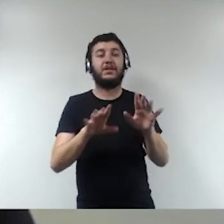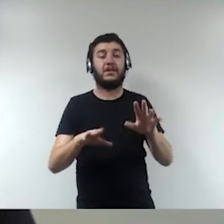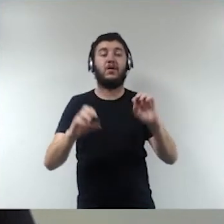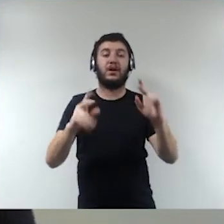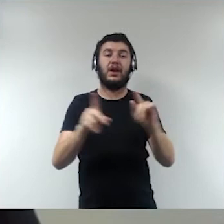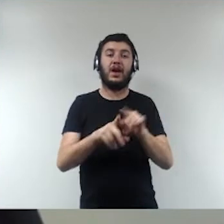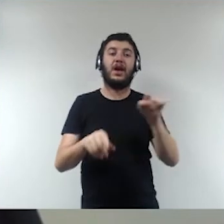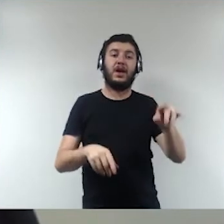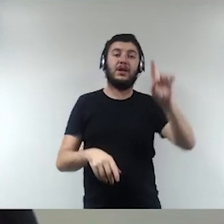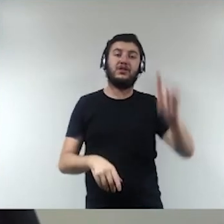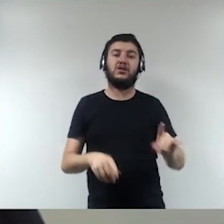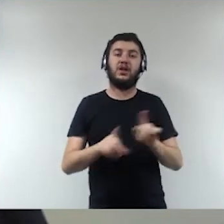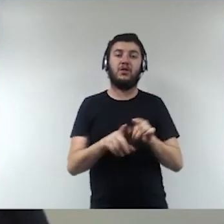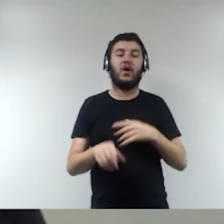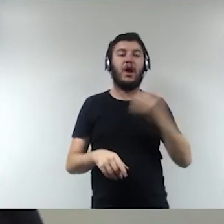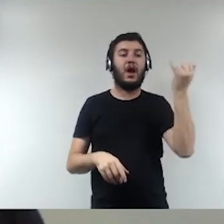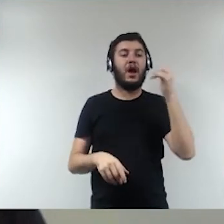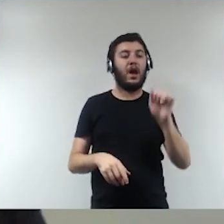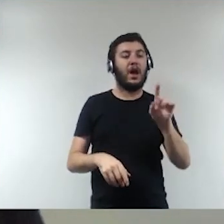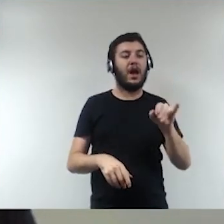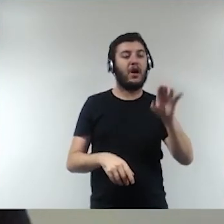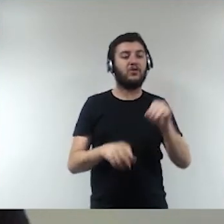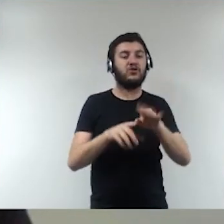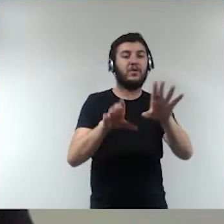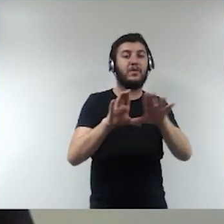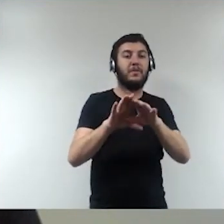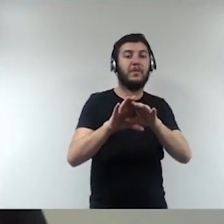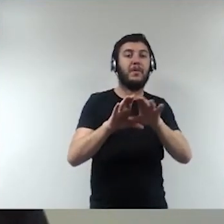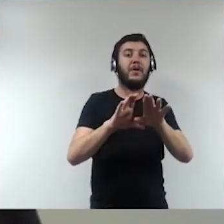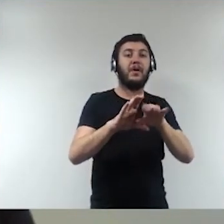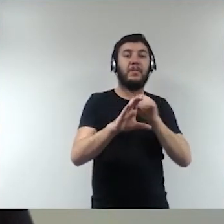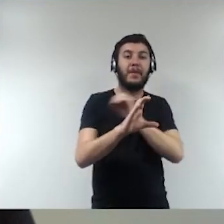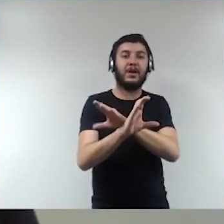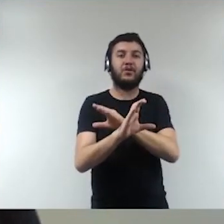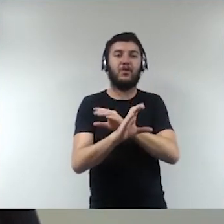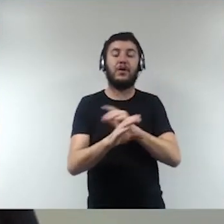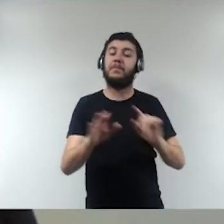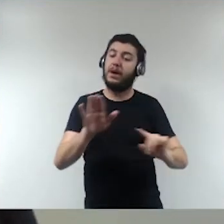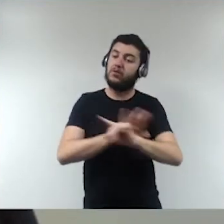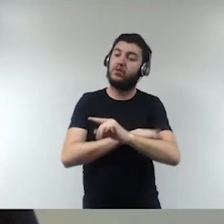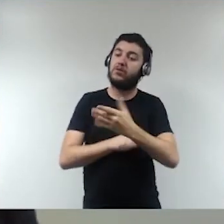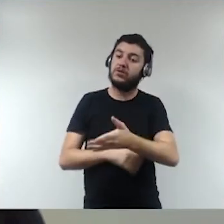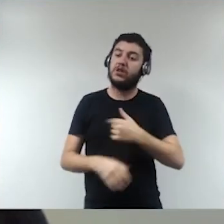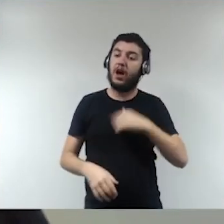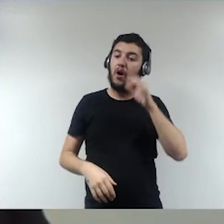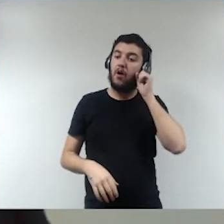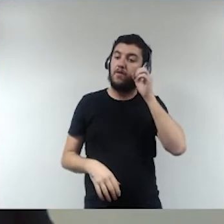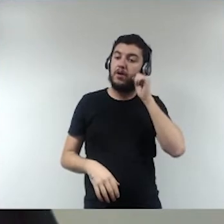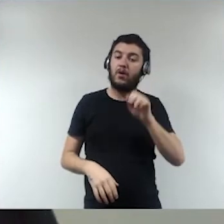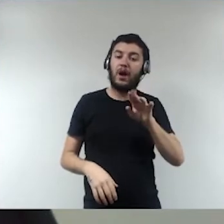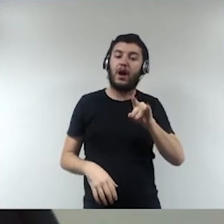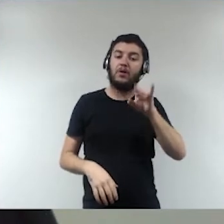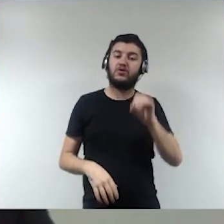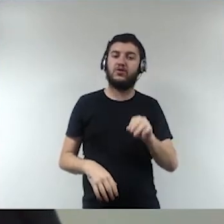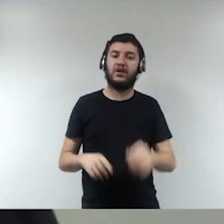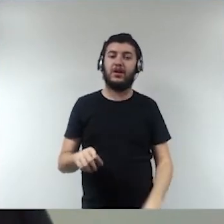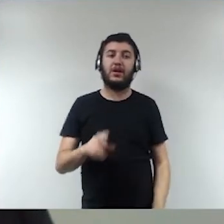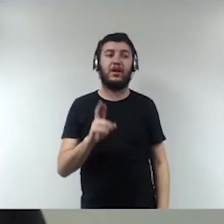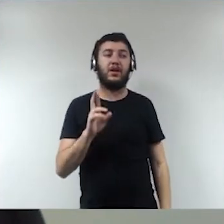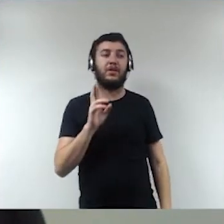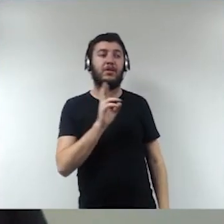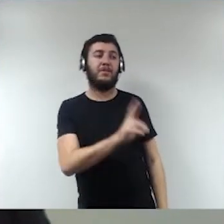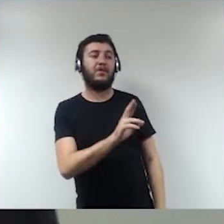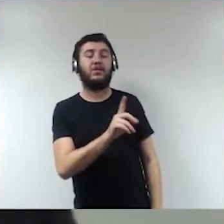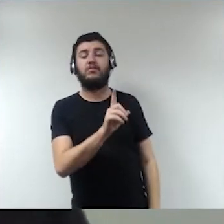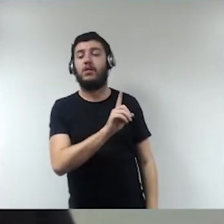áudio, minutos depois ele questionou se ela já tinha ouvido o áudio, e ela disse que não, porque o filho dela estava tendo aula